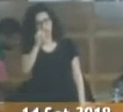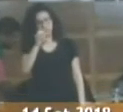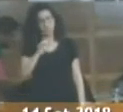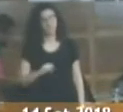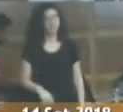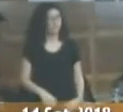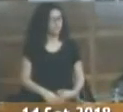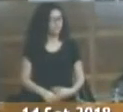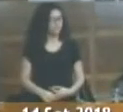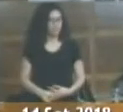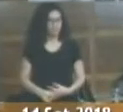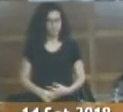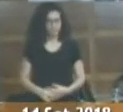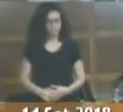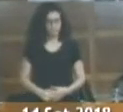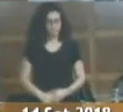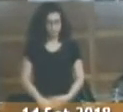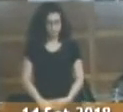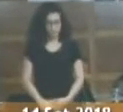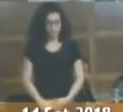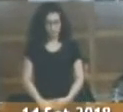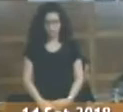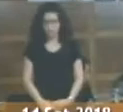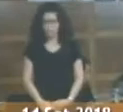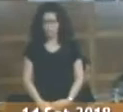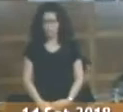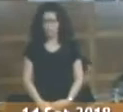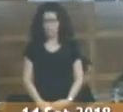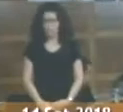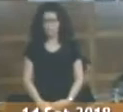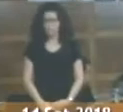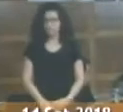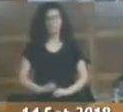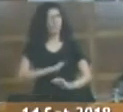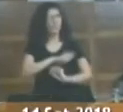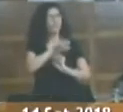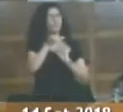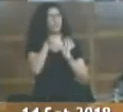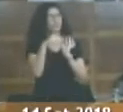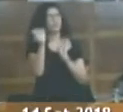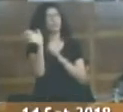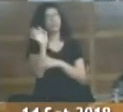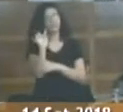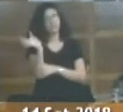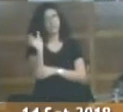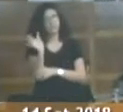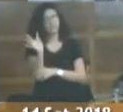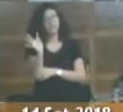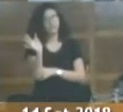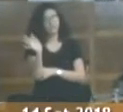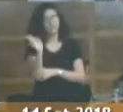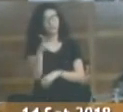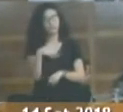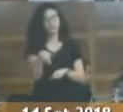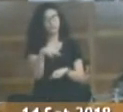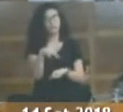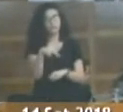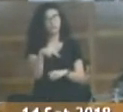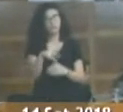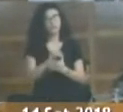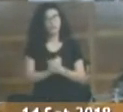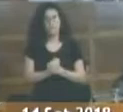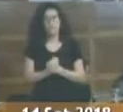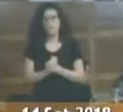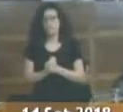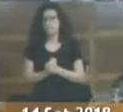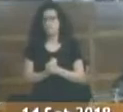uma potência nessa área, e todas as universidades nacionais,